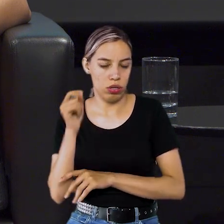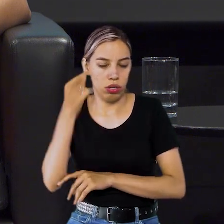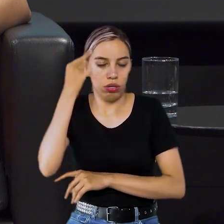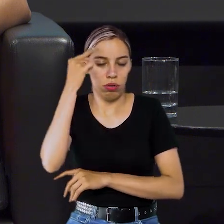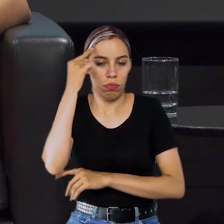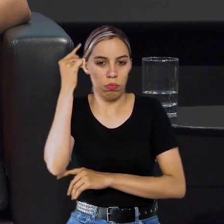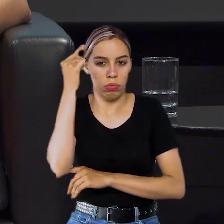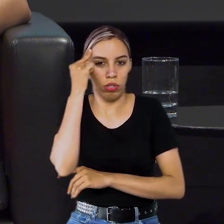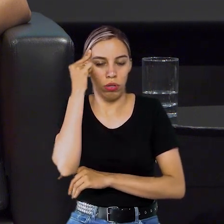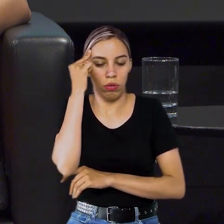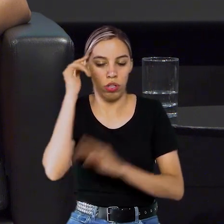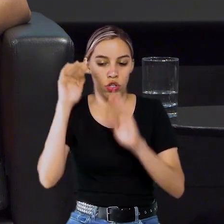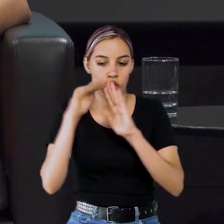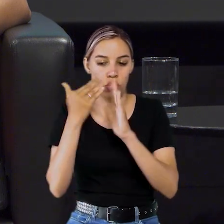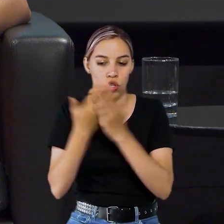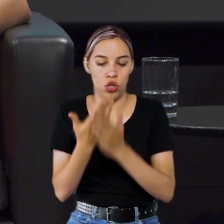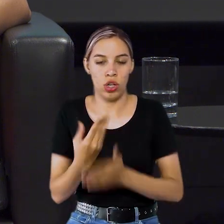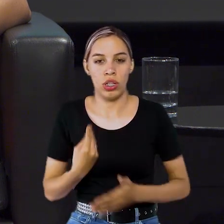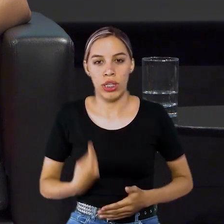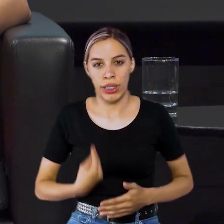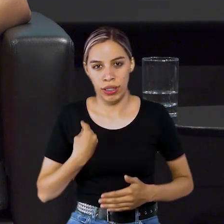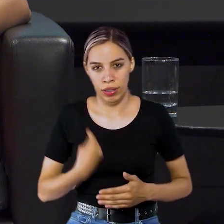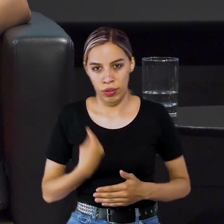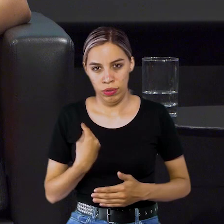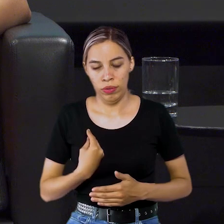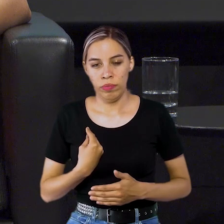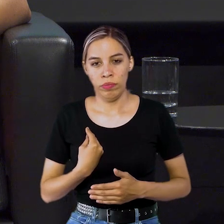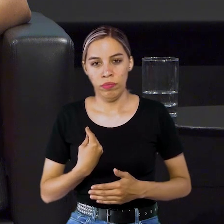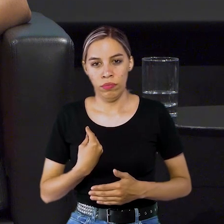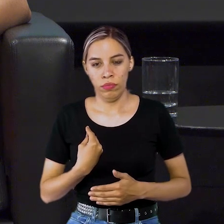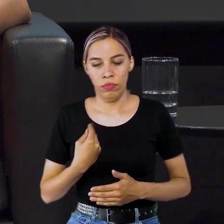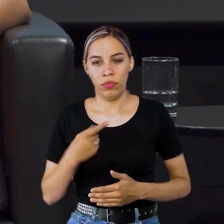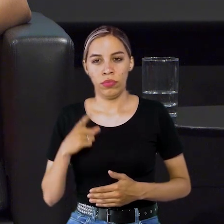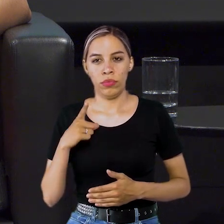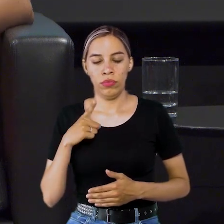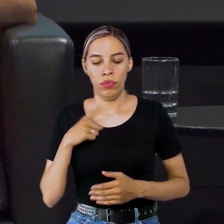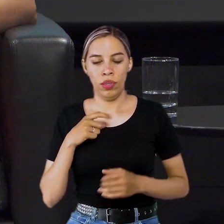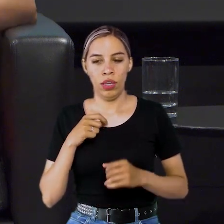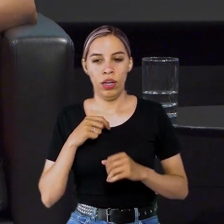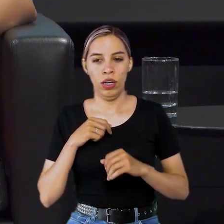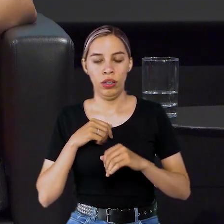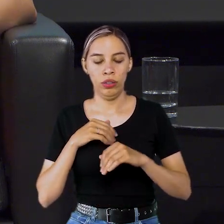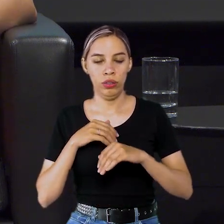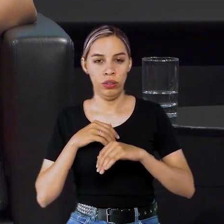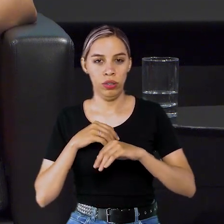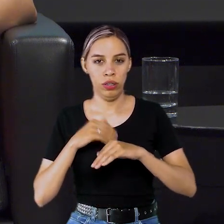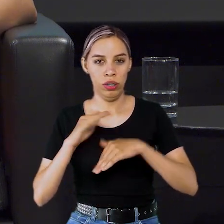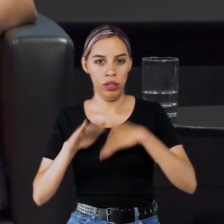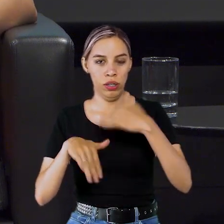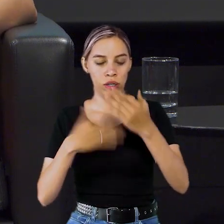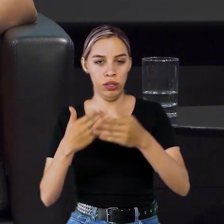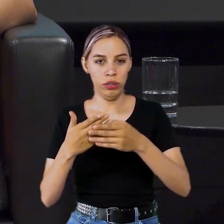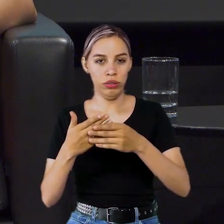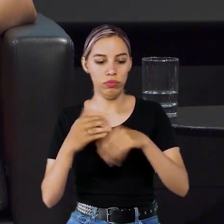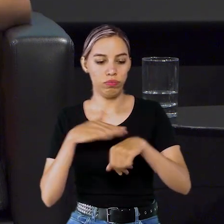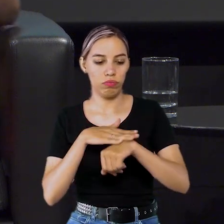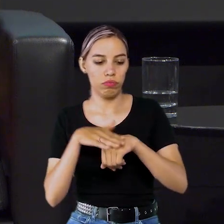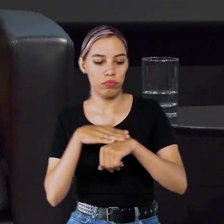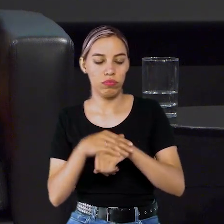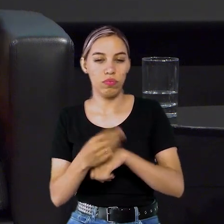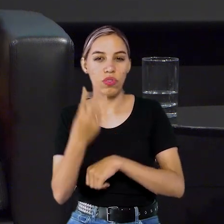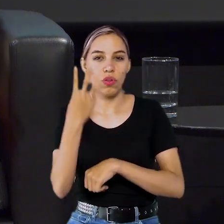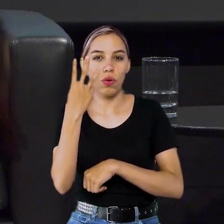pensamento que eu tenho chamado de escolas vivas. E isso eu tenho desenvolvido um diálogo com 4 territórios